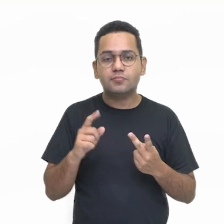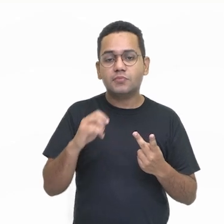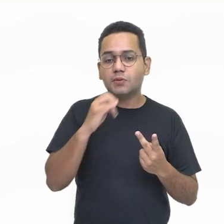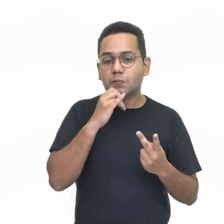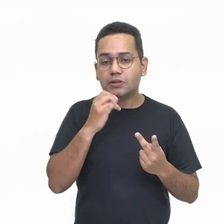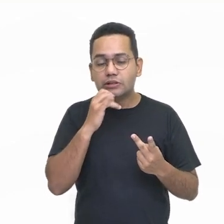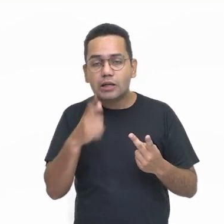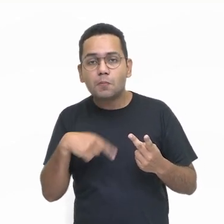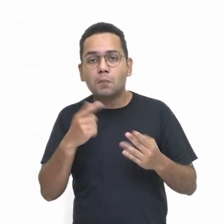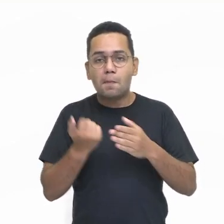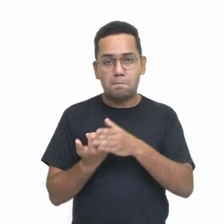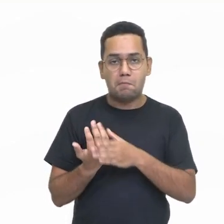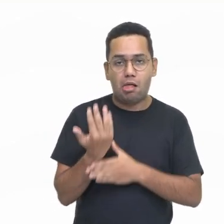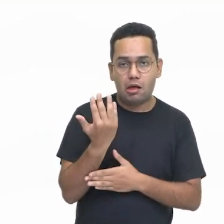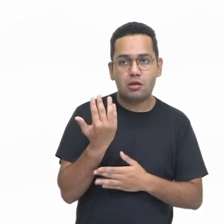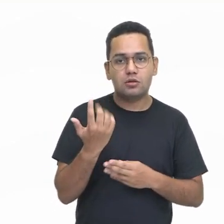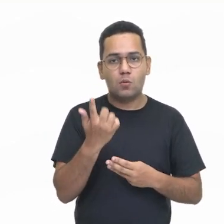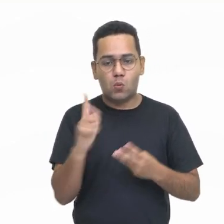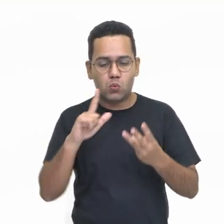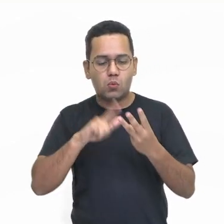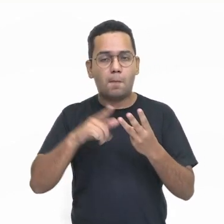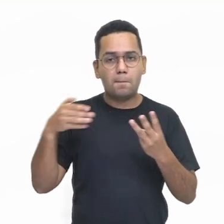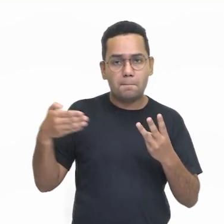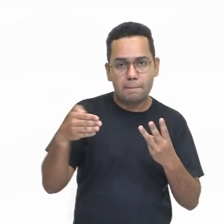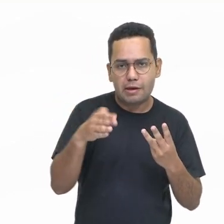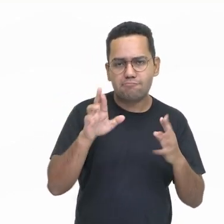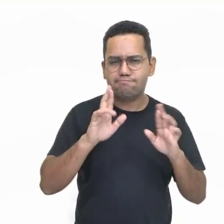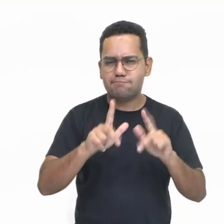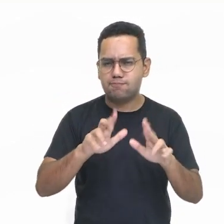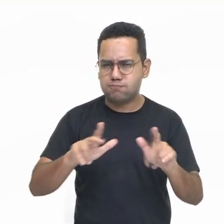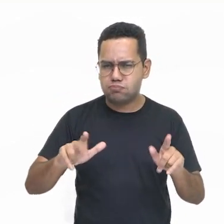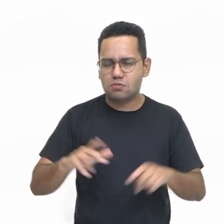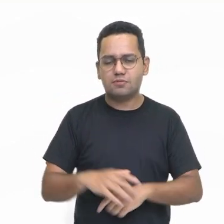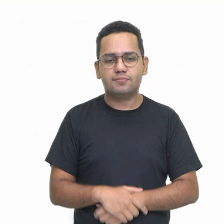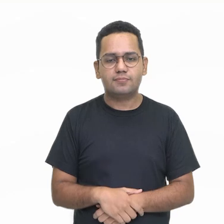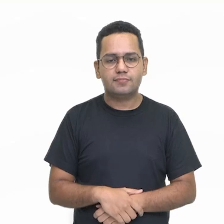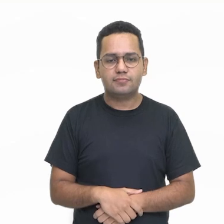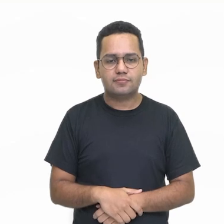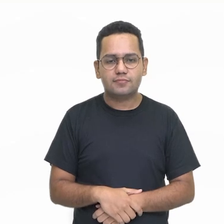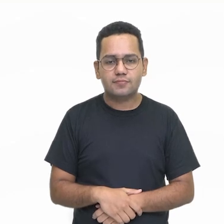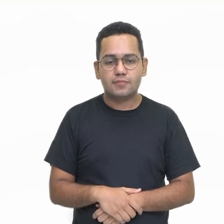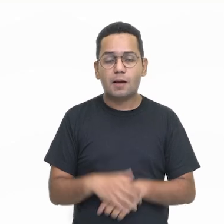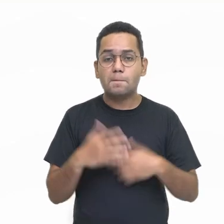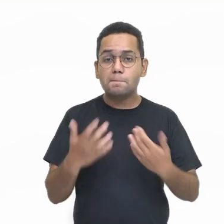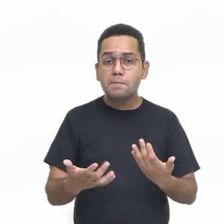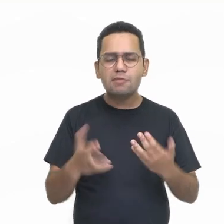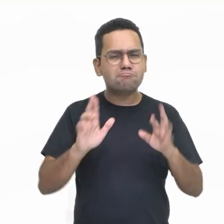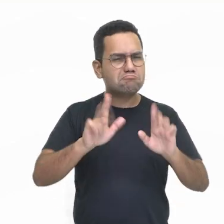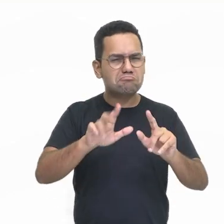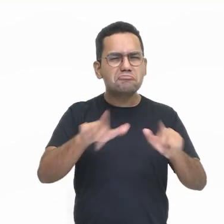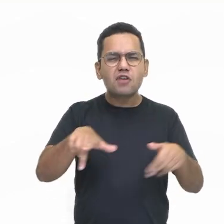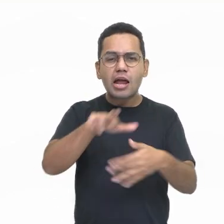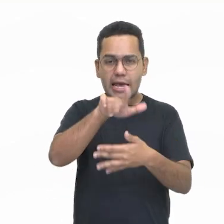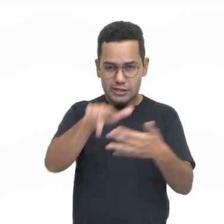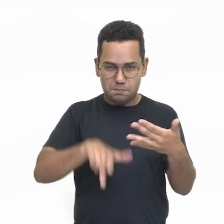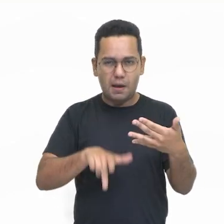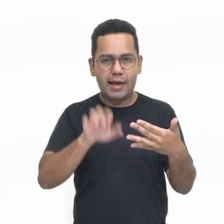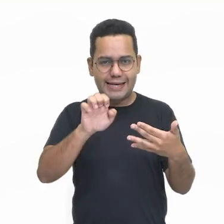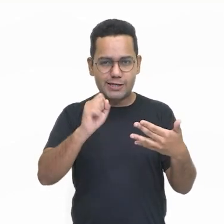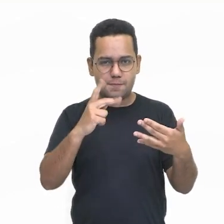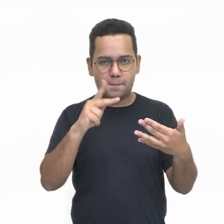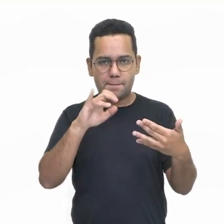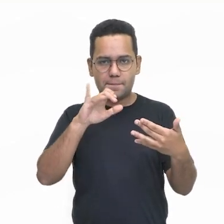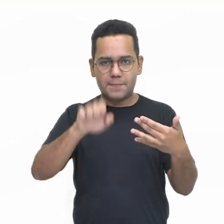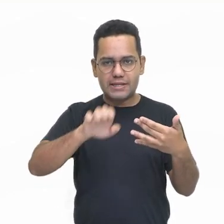espécie de planta ou peixes enfim todos estes essas várias populações vão compor